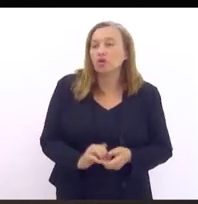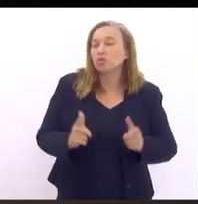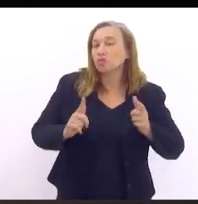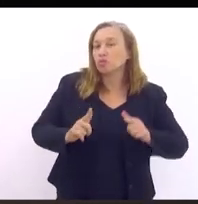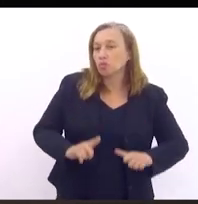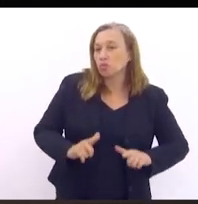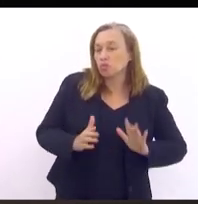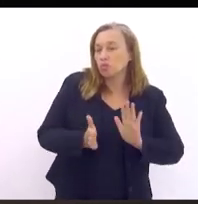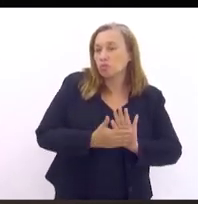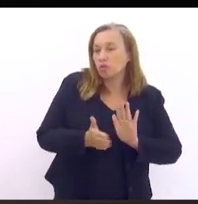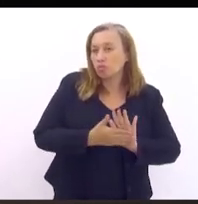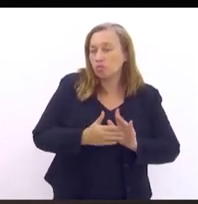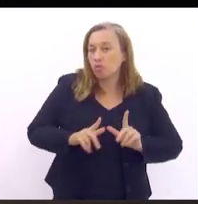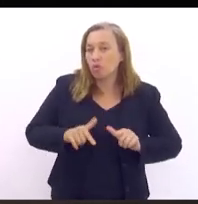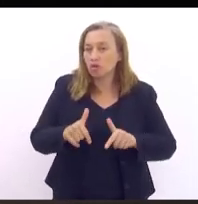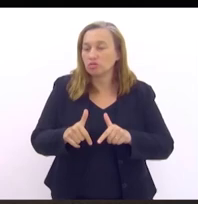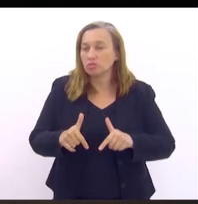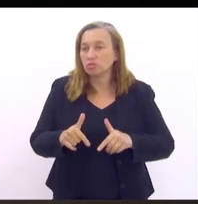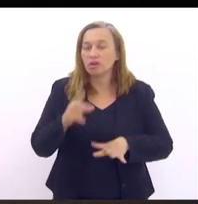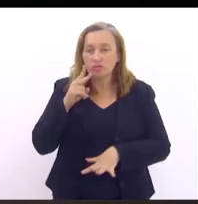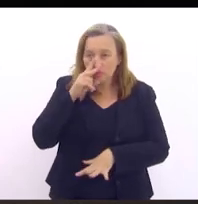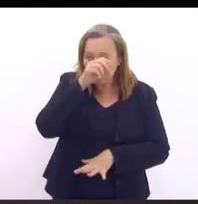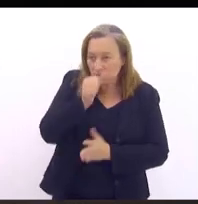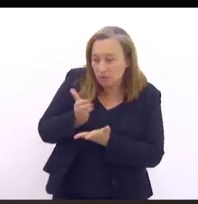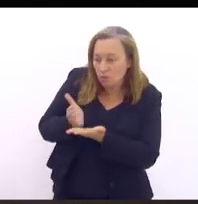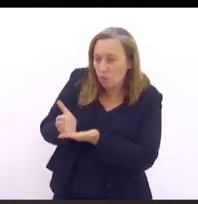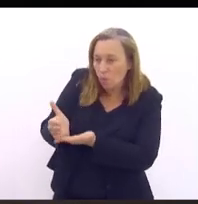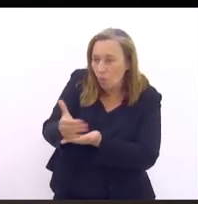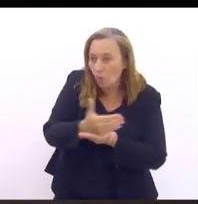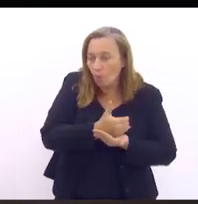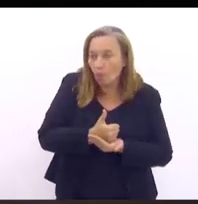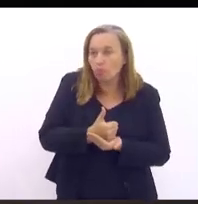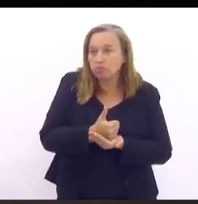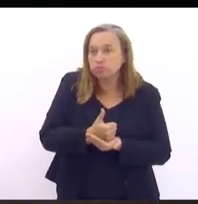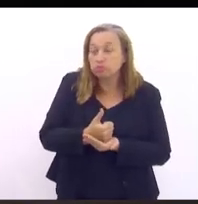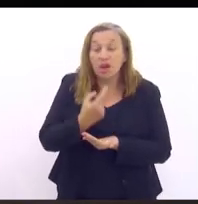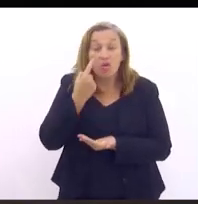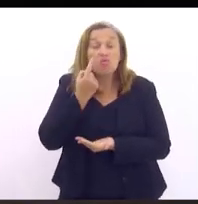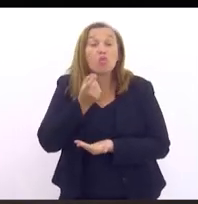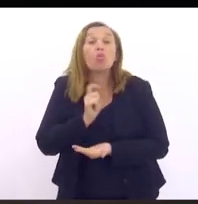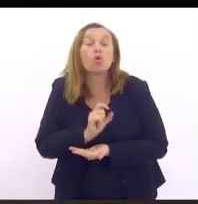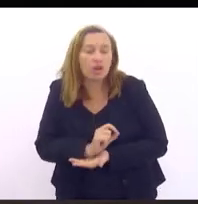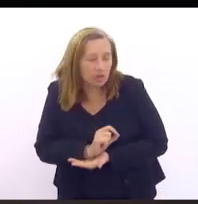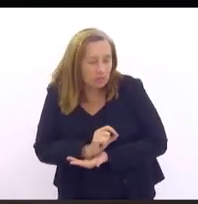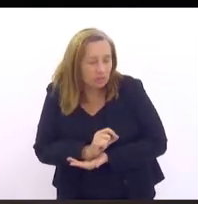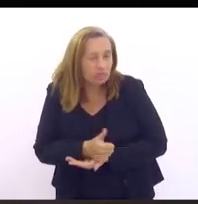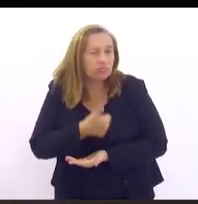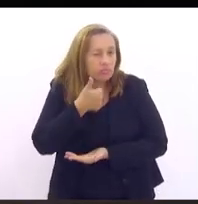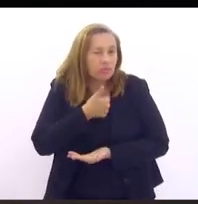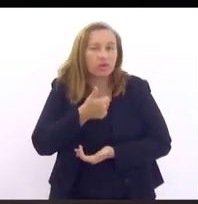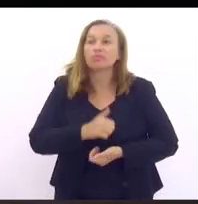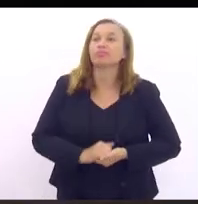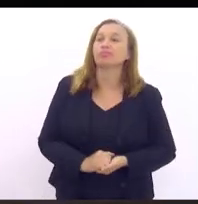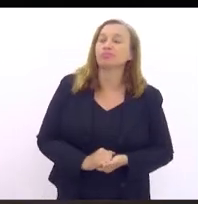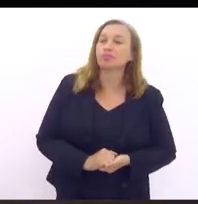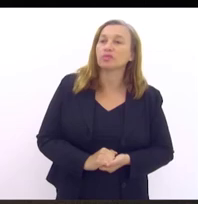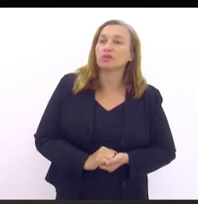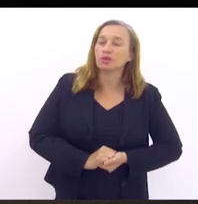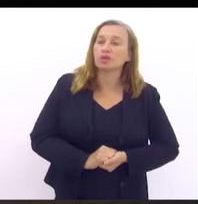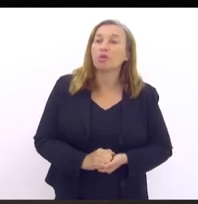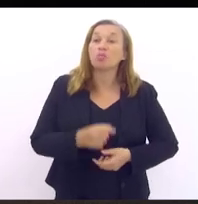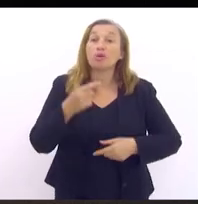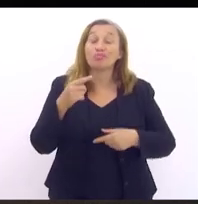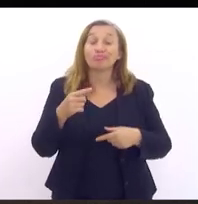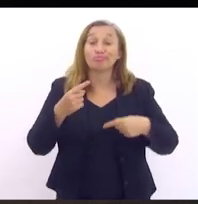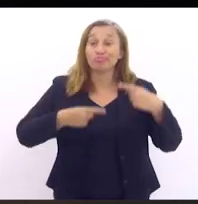propor ações para fortalecer a nossa arrecadação, o que a gente está vendo? Primeiro, a gente está vendo uma excessiva